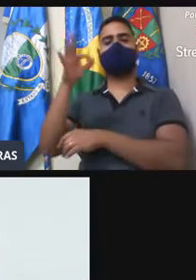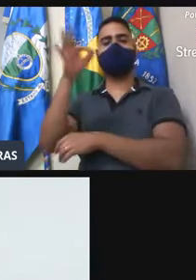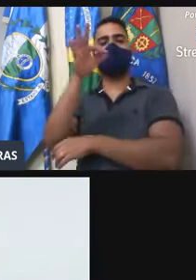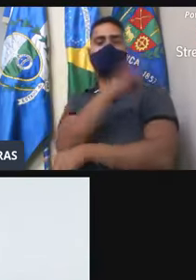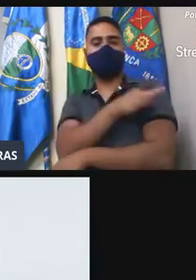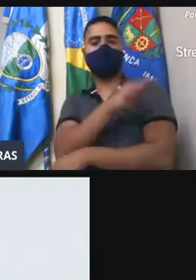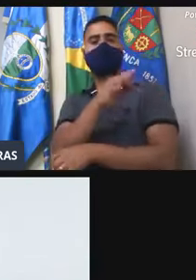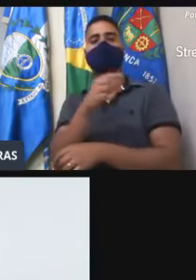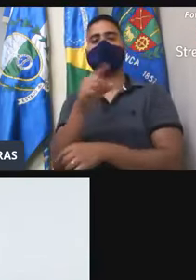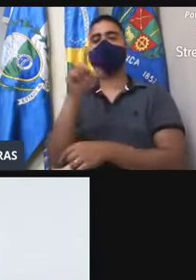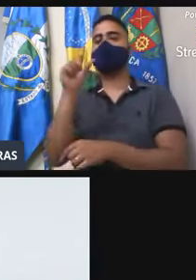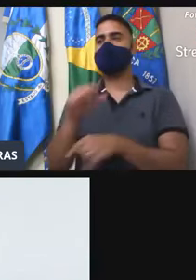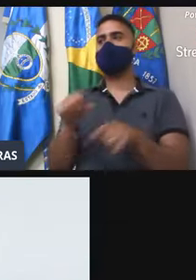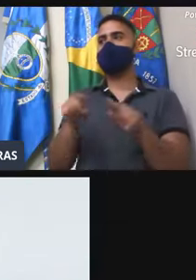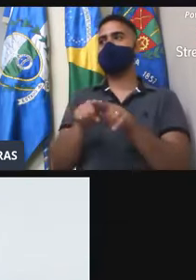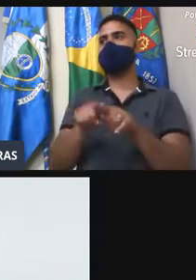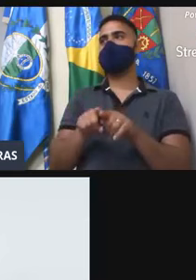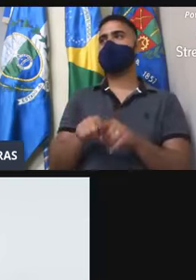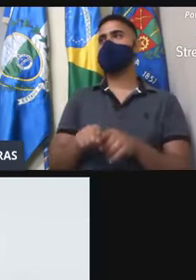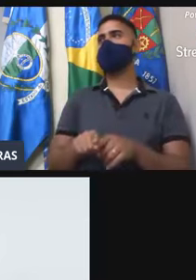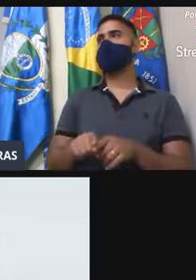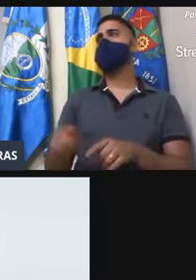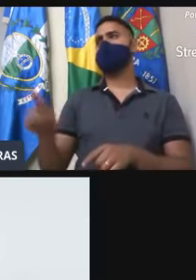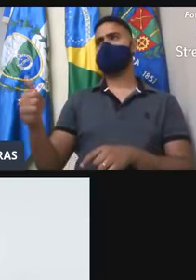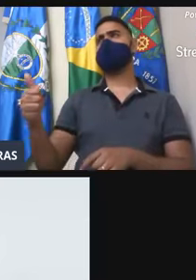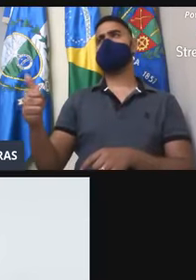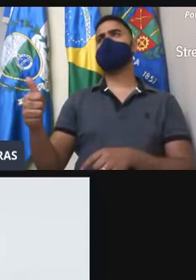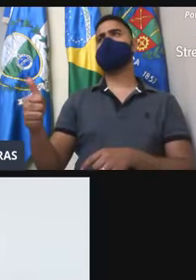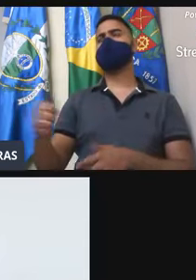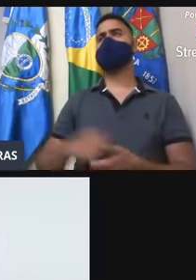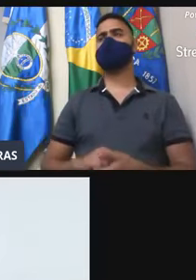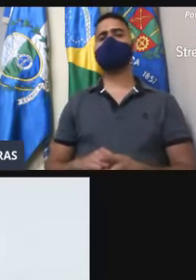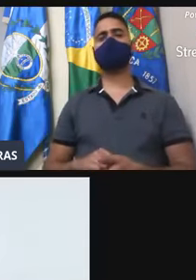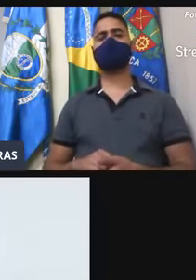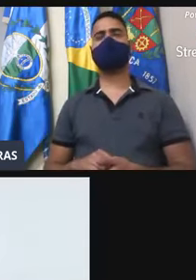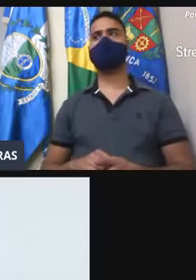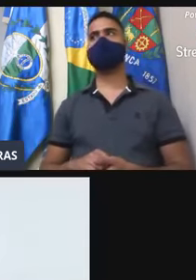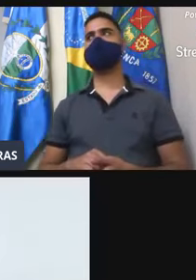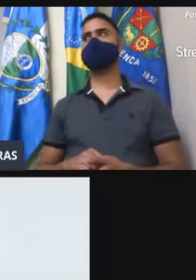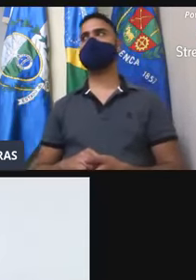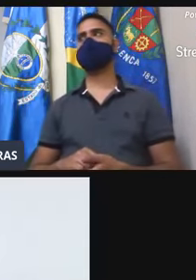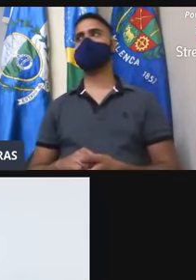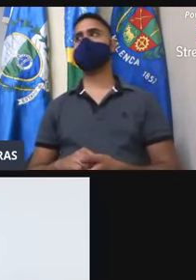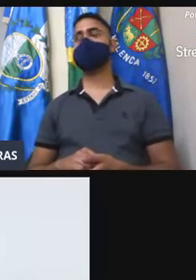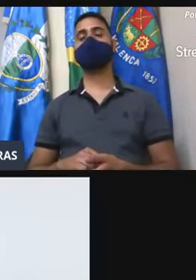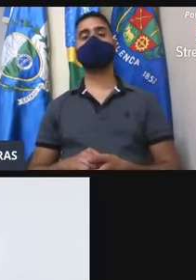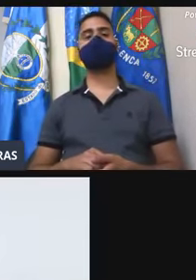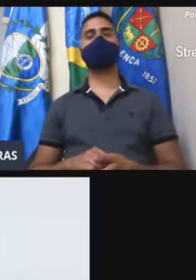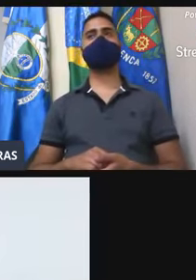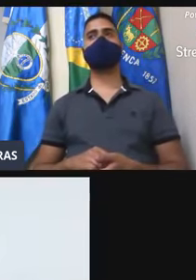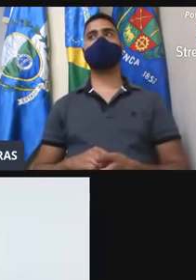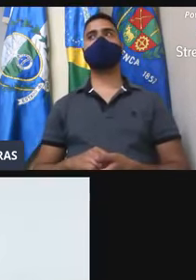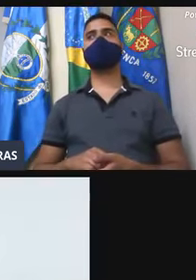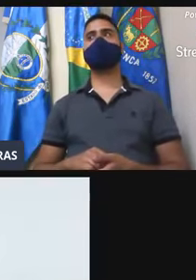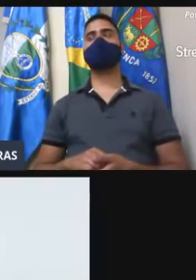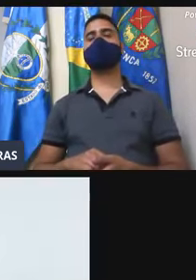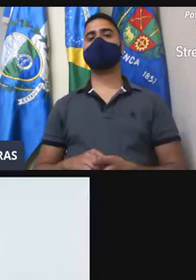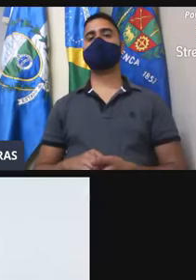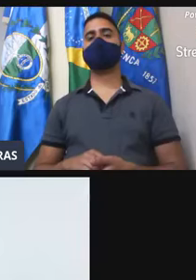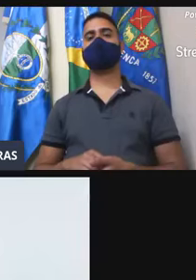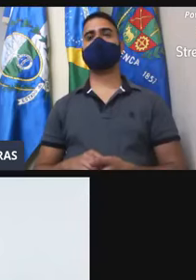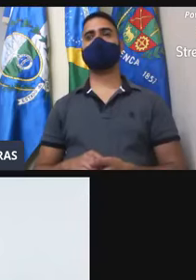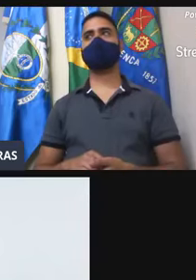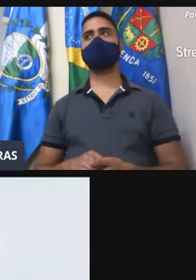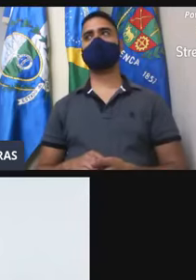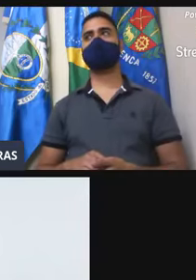daí e melhora um bocado os problemas desse pernilongo, dessas doenças que aparecem nas casas também. E sendo que eu também já falei